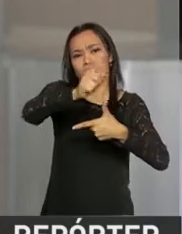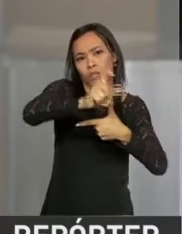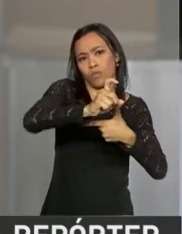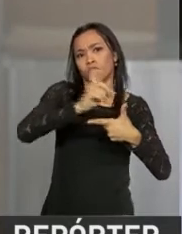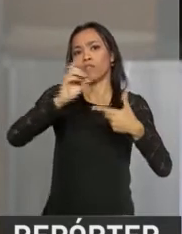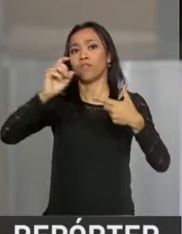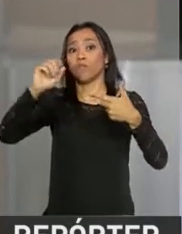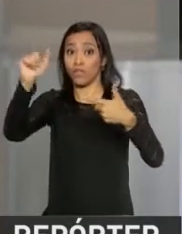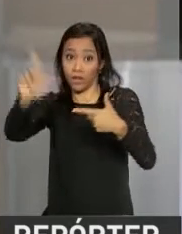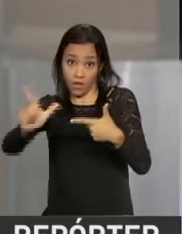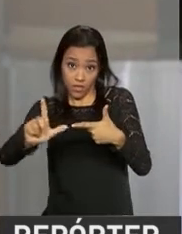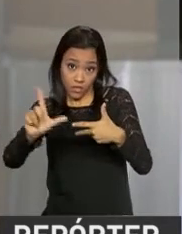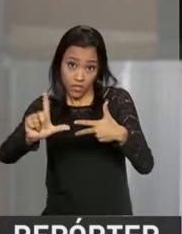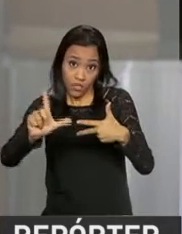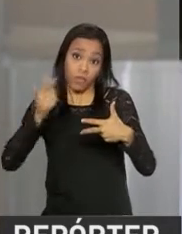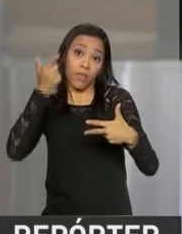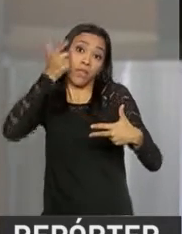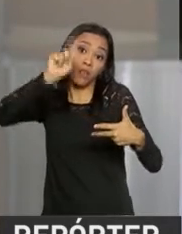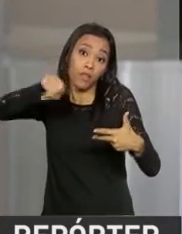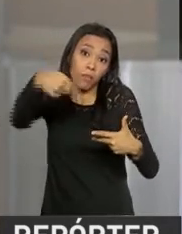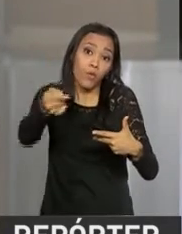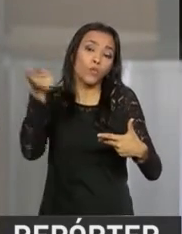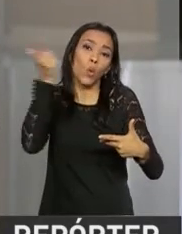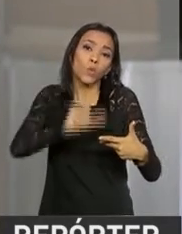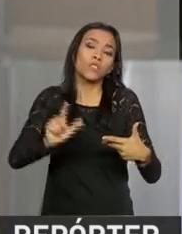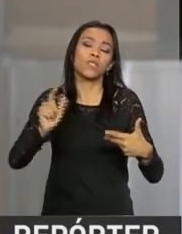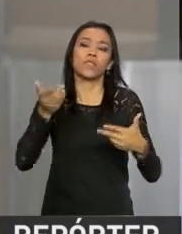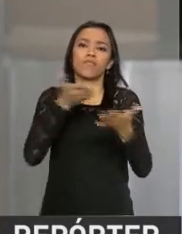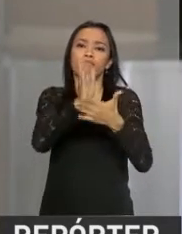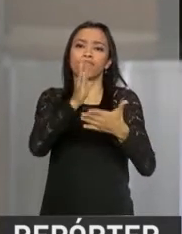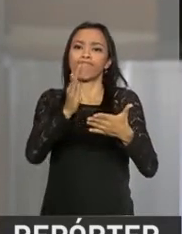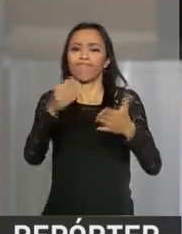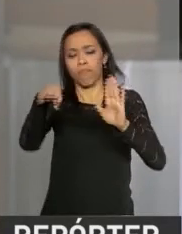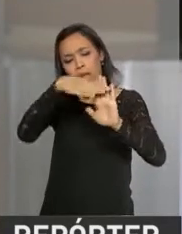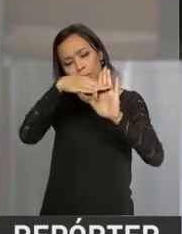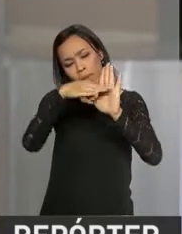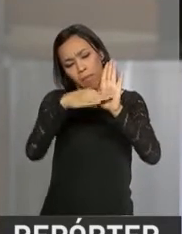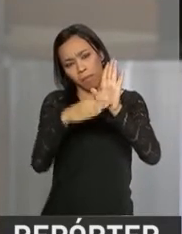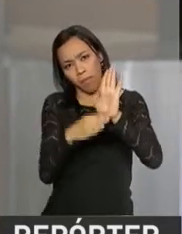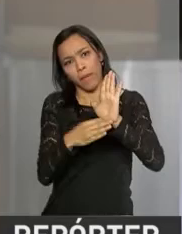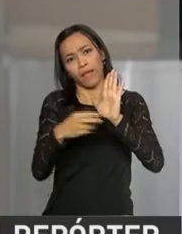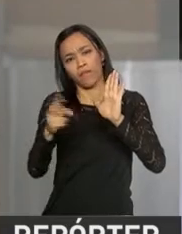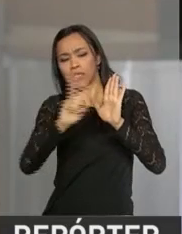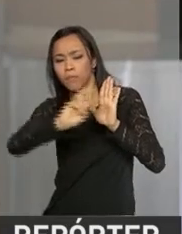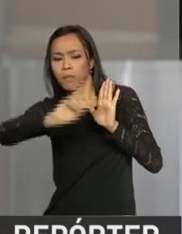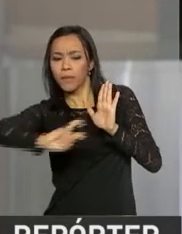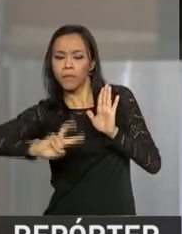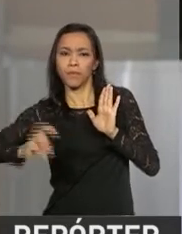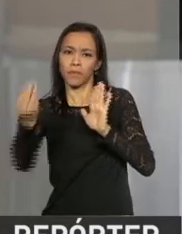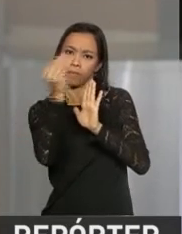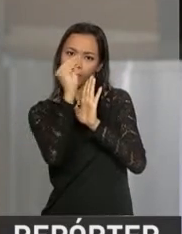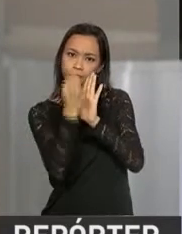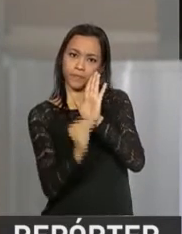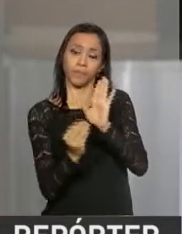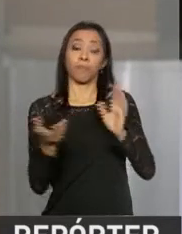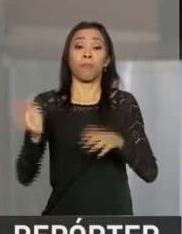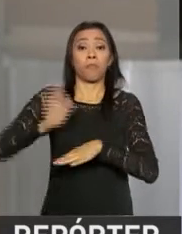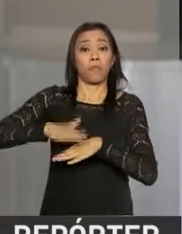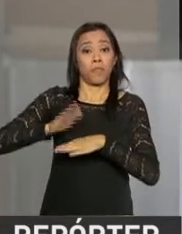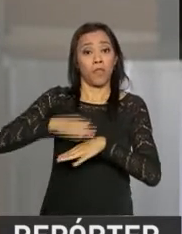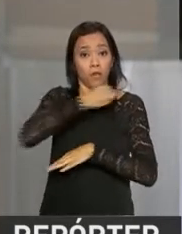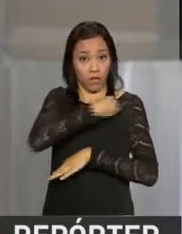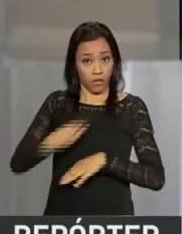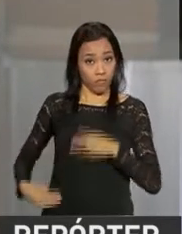para então avançar com relação a essas questões que vão sendo identificadas segundo o ministro um dos